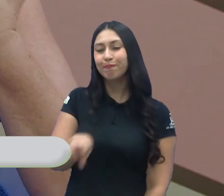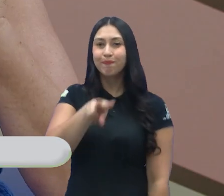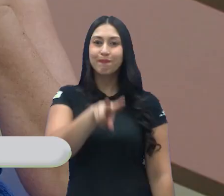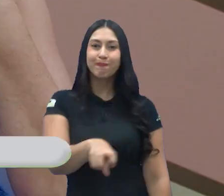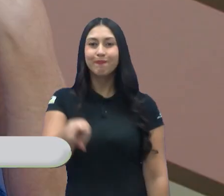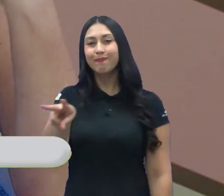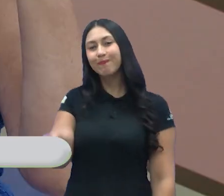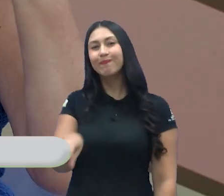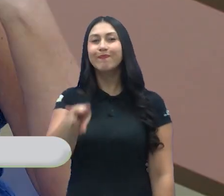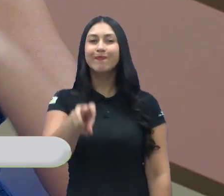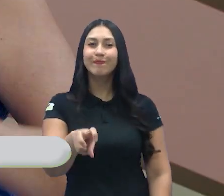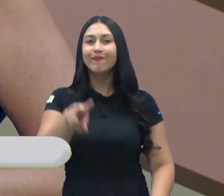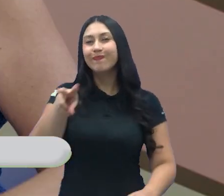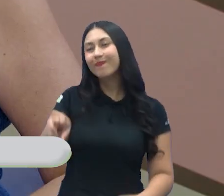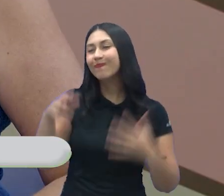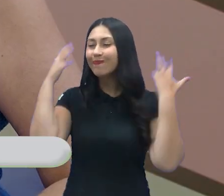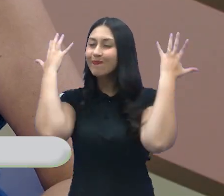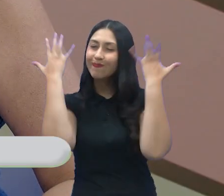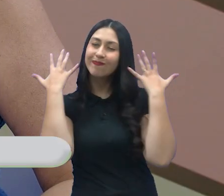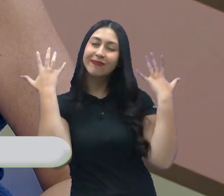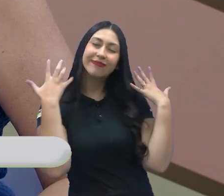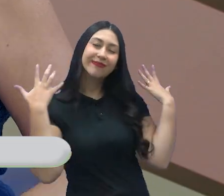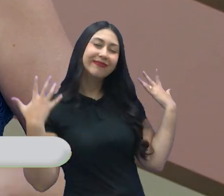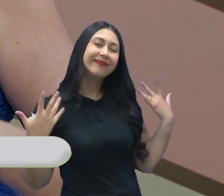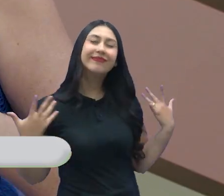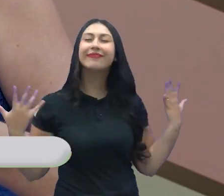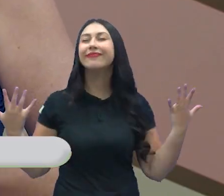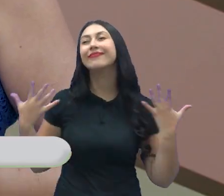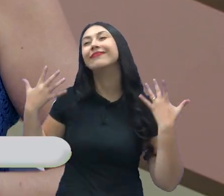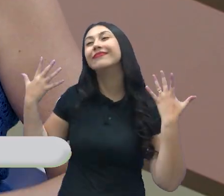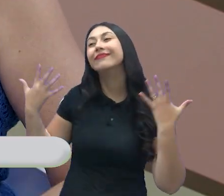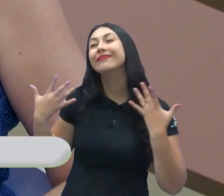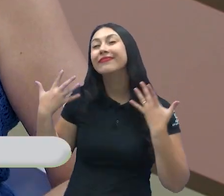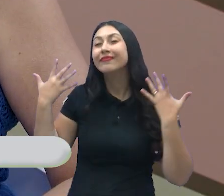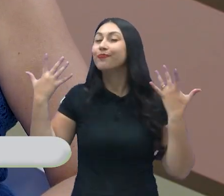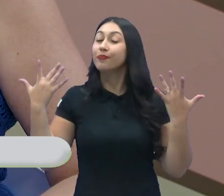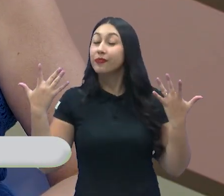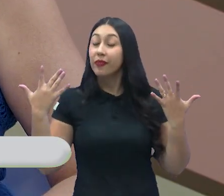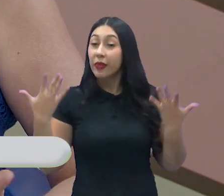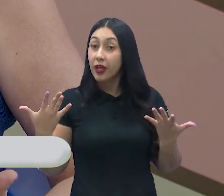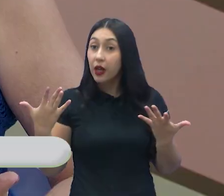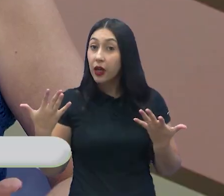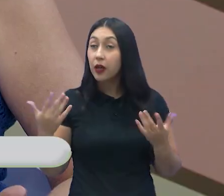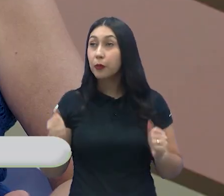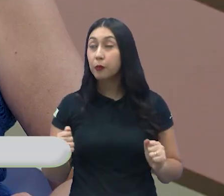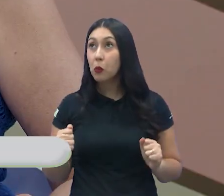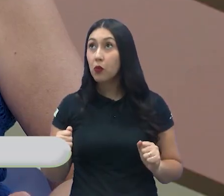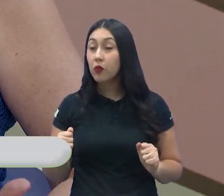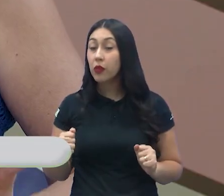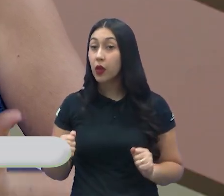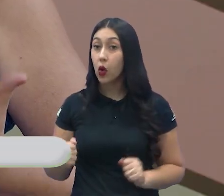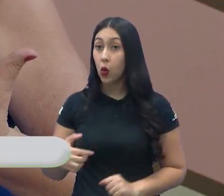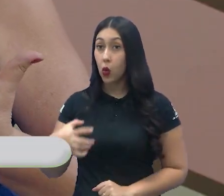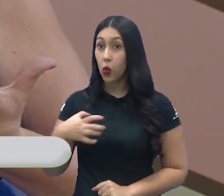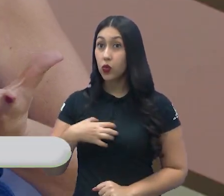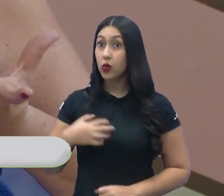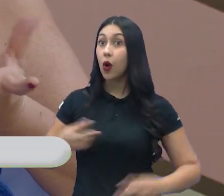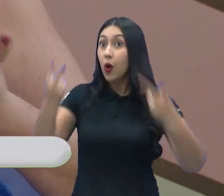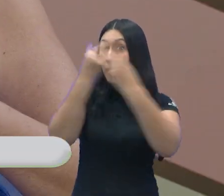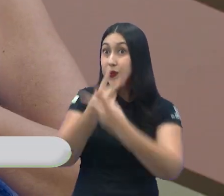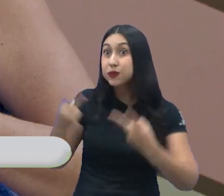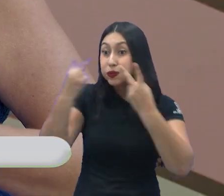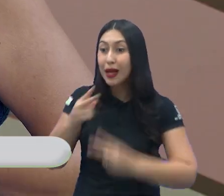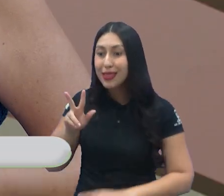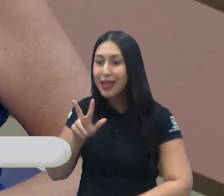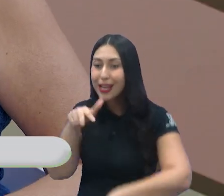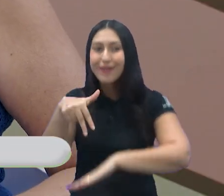mais encaracolados, mais soltinhos. Onde uma pessoa sanguínea, do temperamento sanguíneo chega, ela traz alegria,